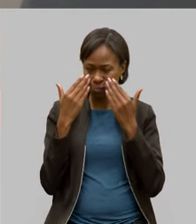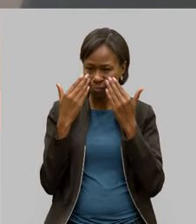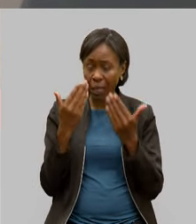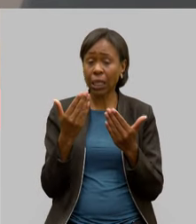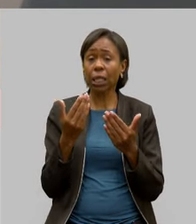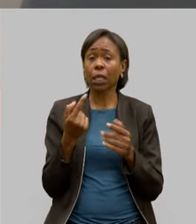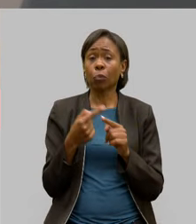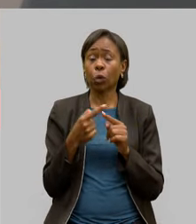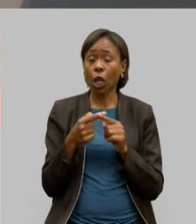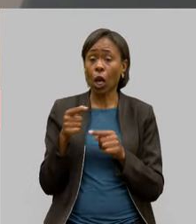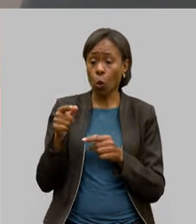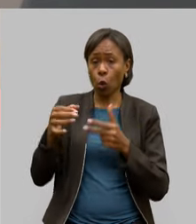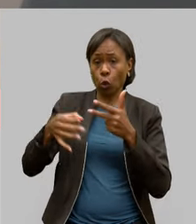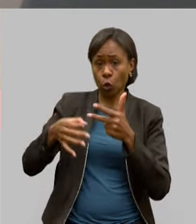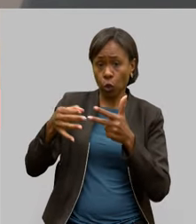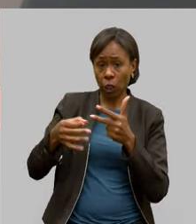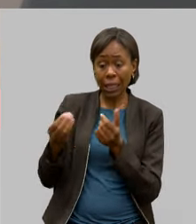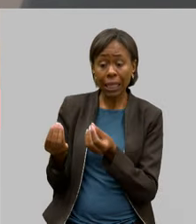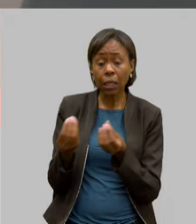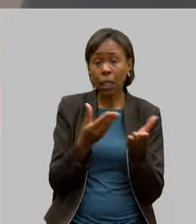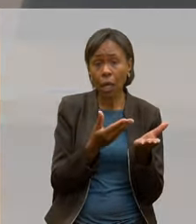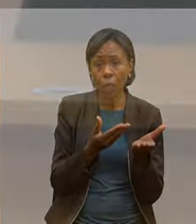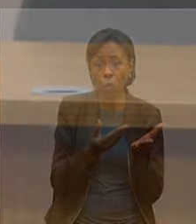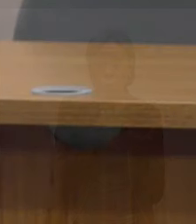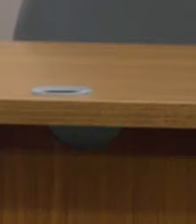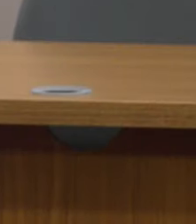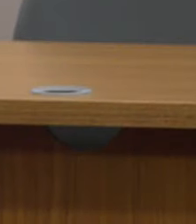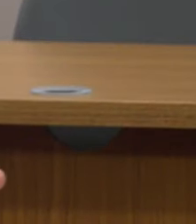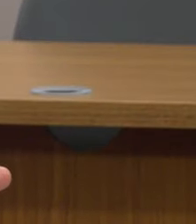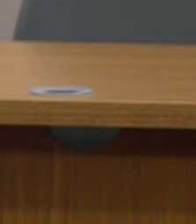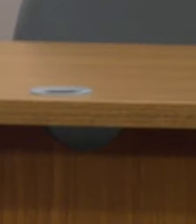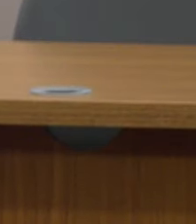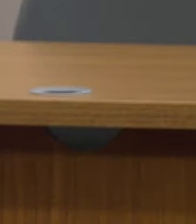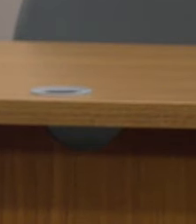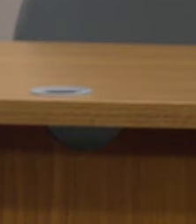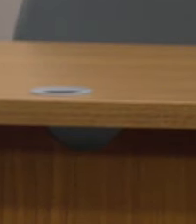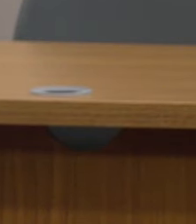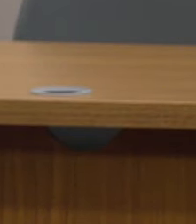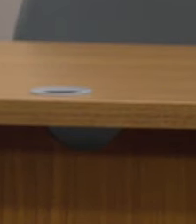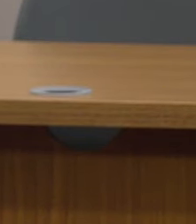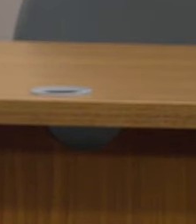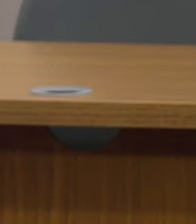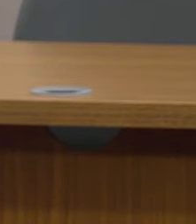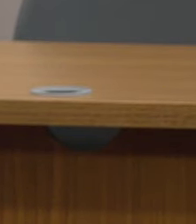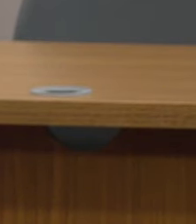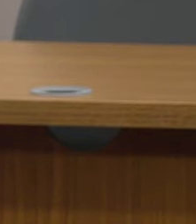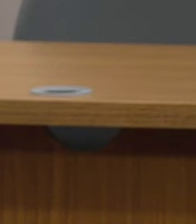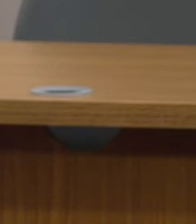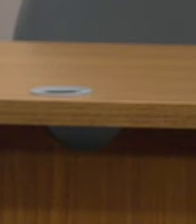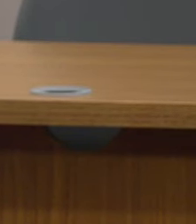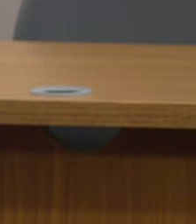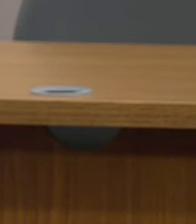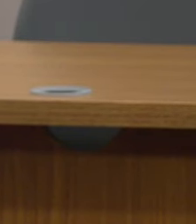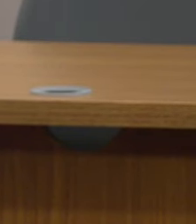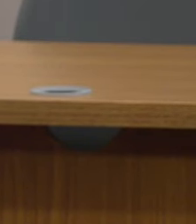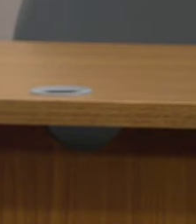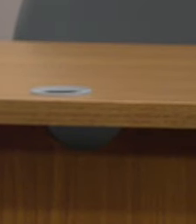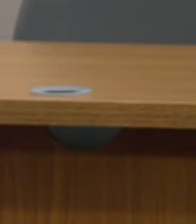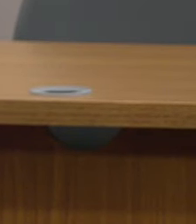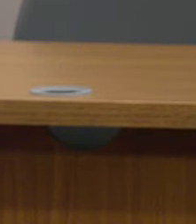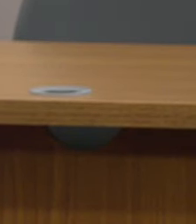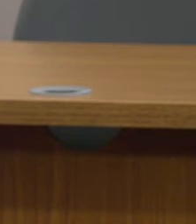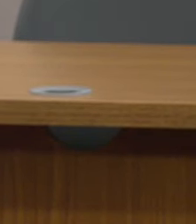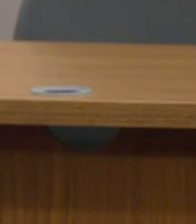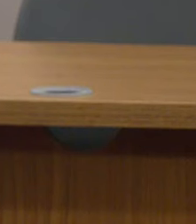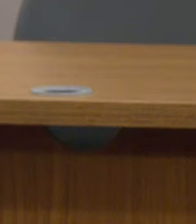uma autorização de cultivo para uma pessoa não abasc mas na área Cívil e você parte do pressuposto que tanto